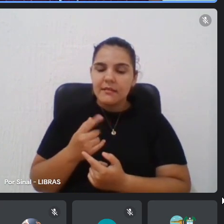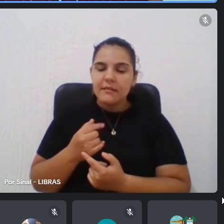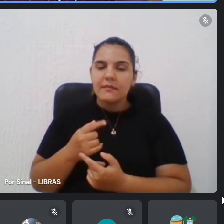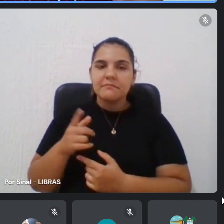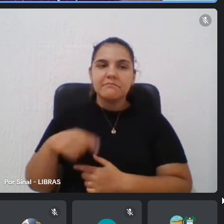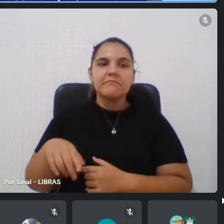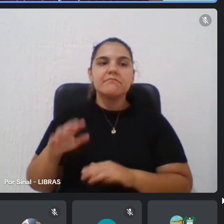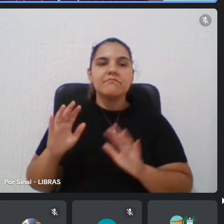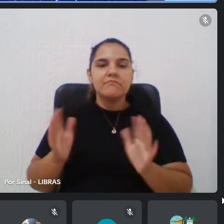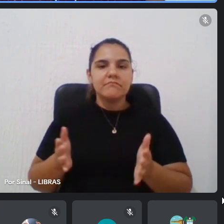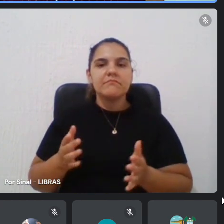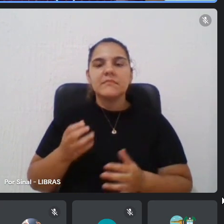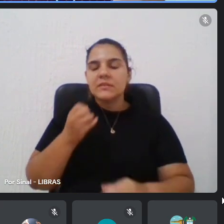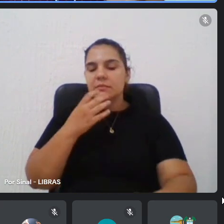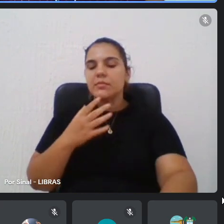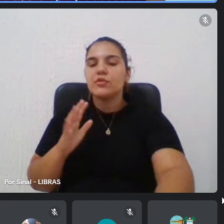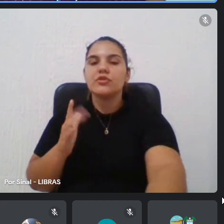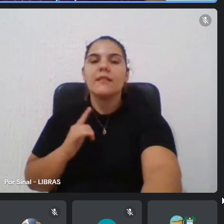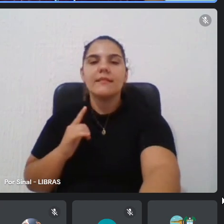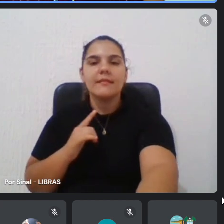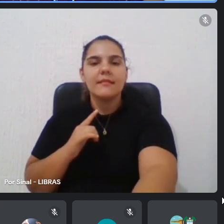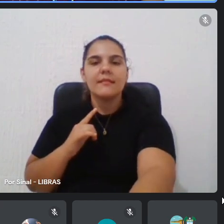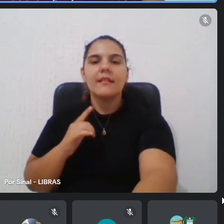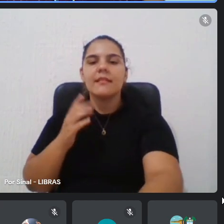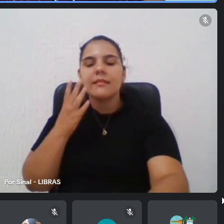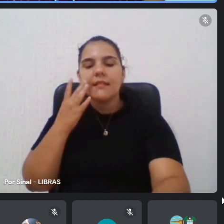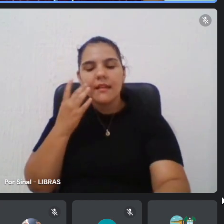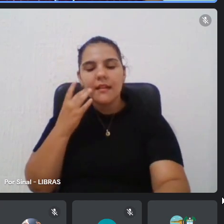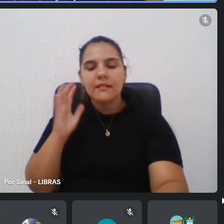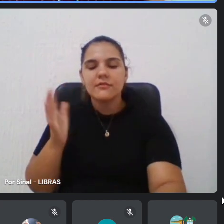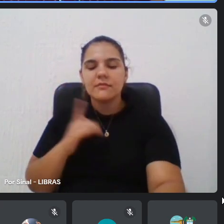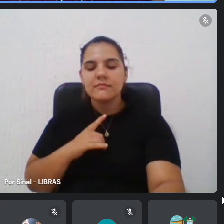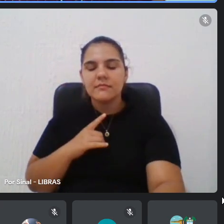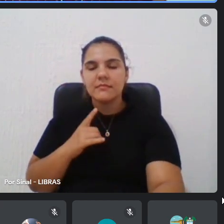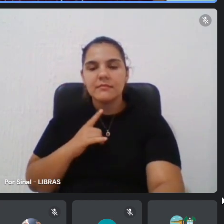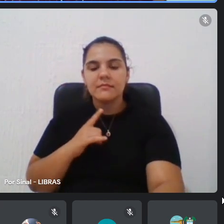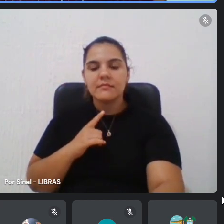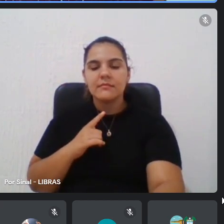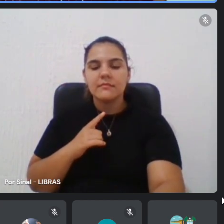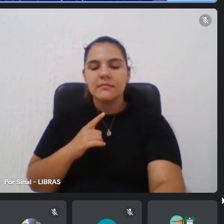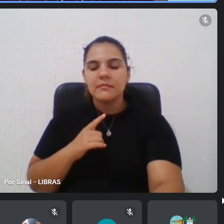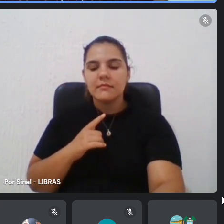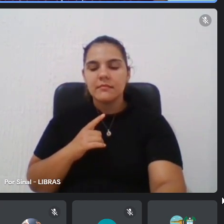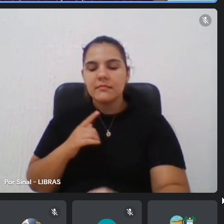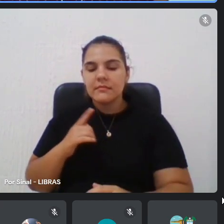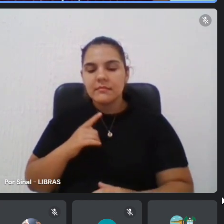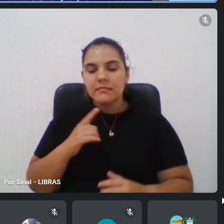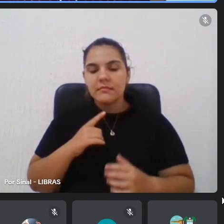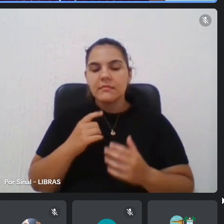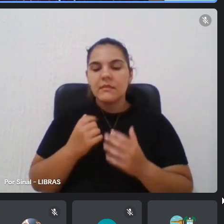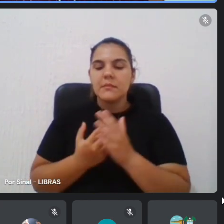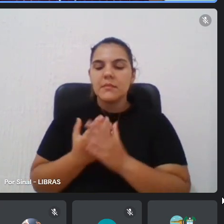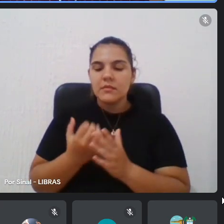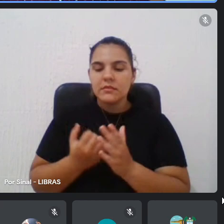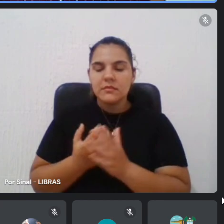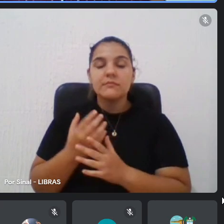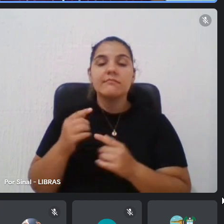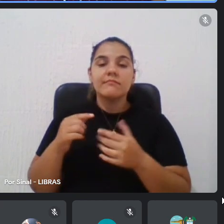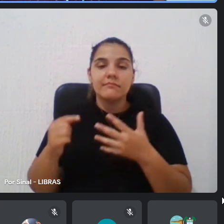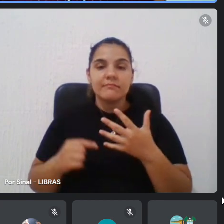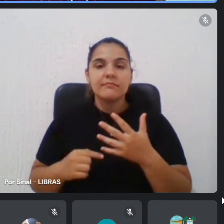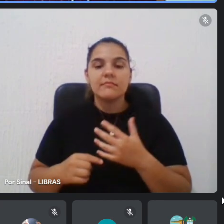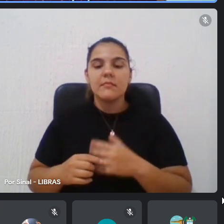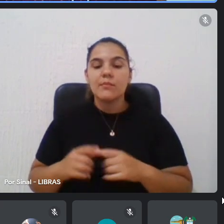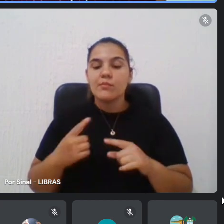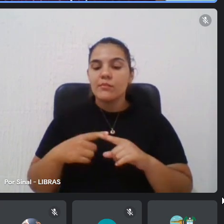teatro, você já tem a poesia, é como vocês identificam pessoas do audiovisual que podem ajudar vocês, certo? Porque a gente está falando da Paula